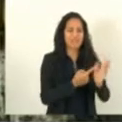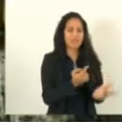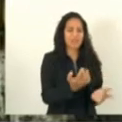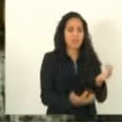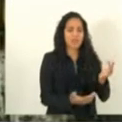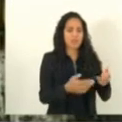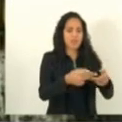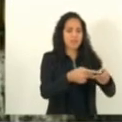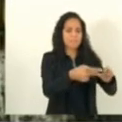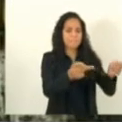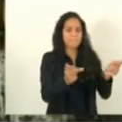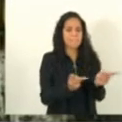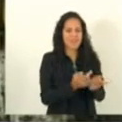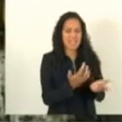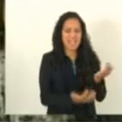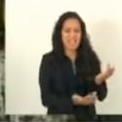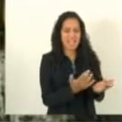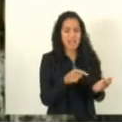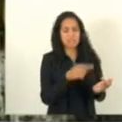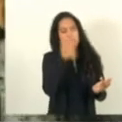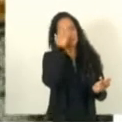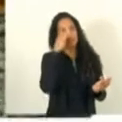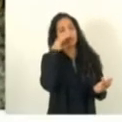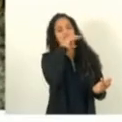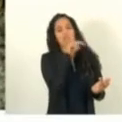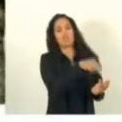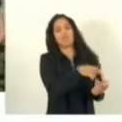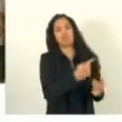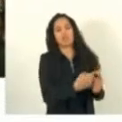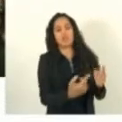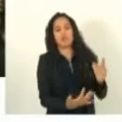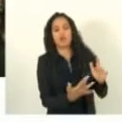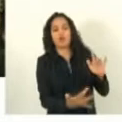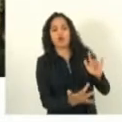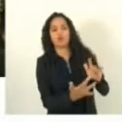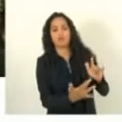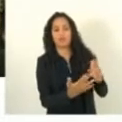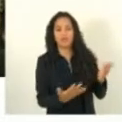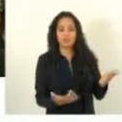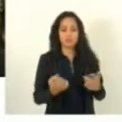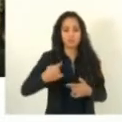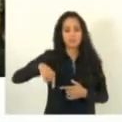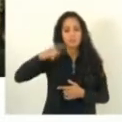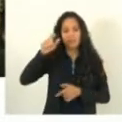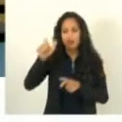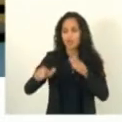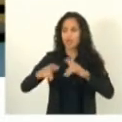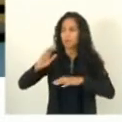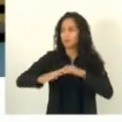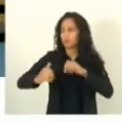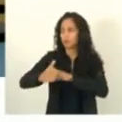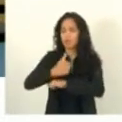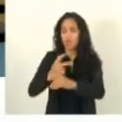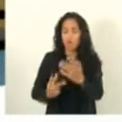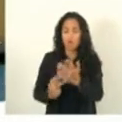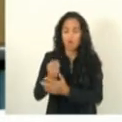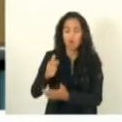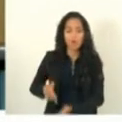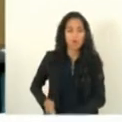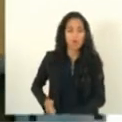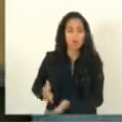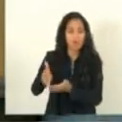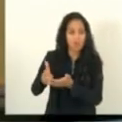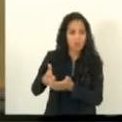lamentável que um agente socioeducativo muitas vezes tem que comprar uma arma, se o governo tem